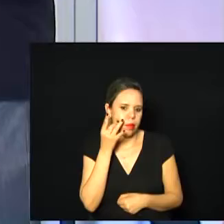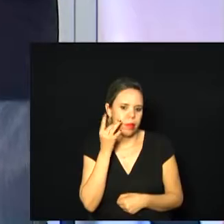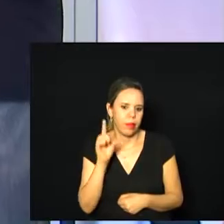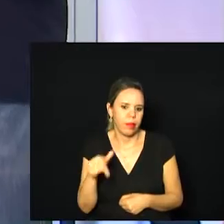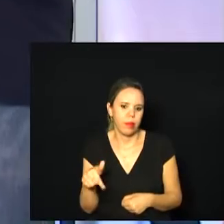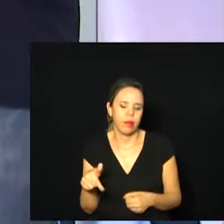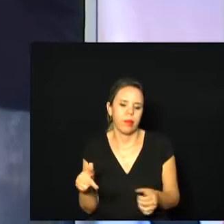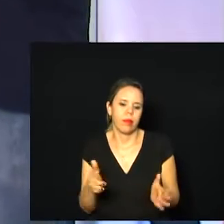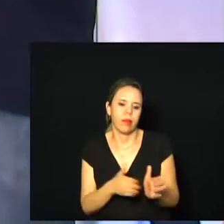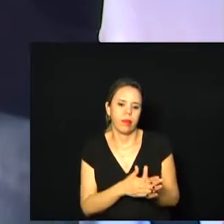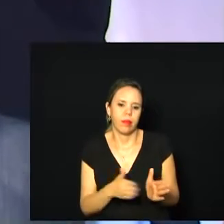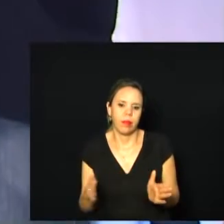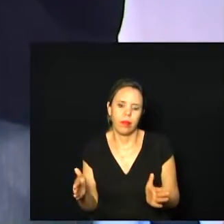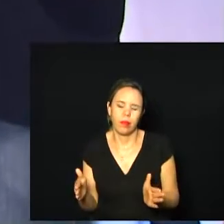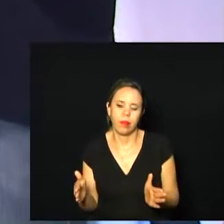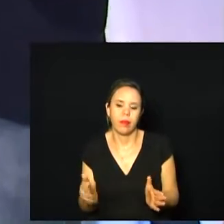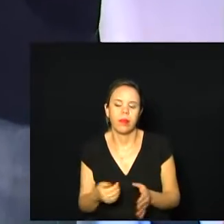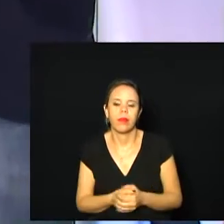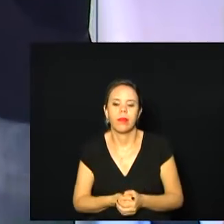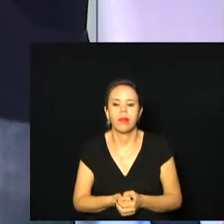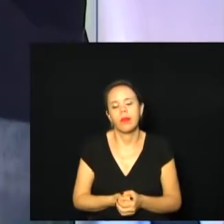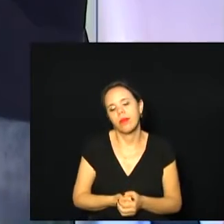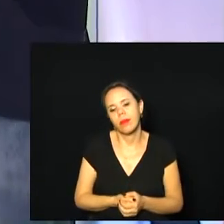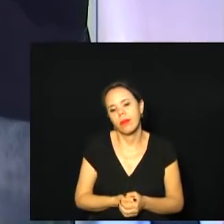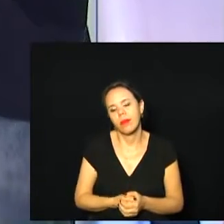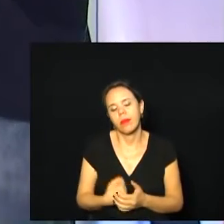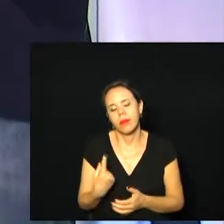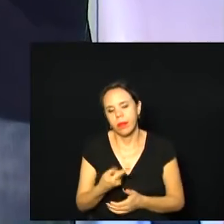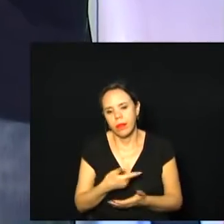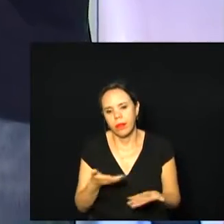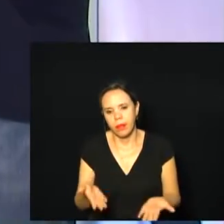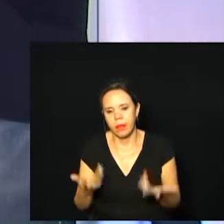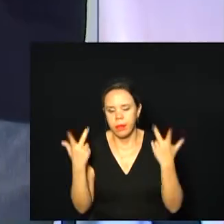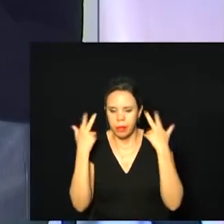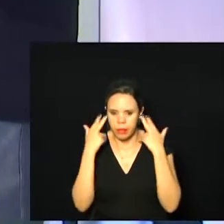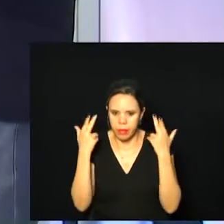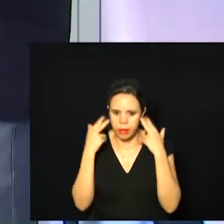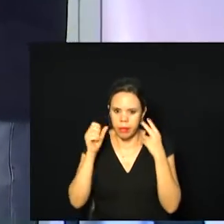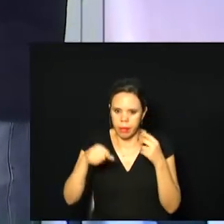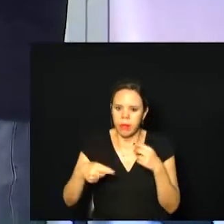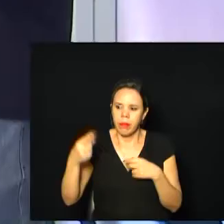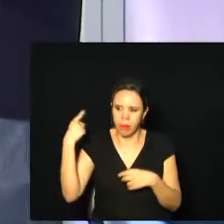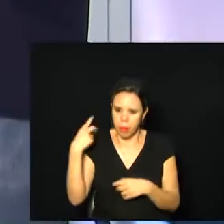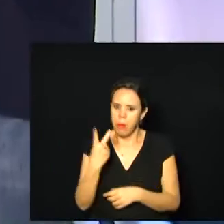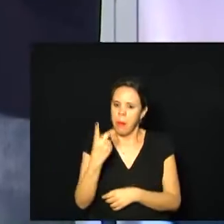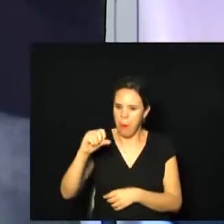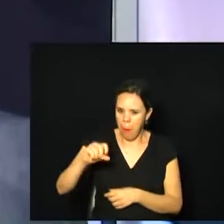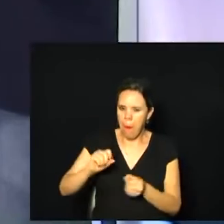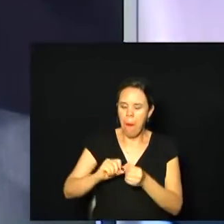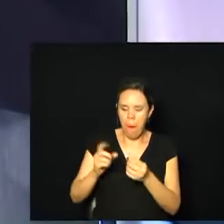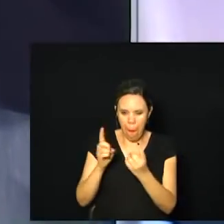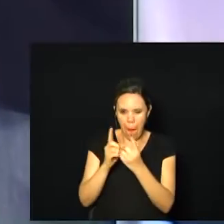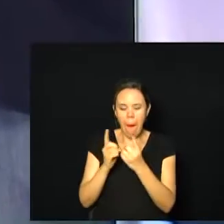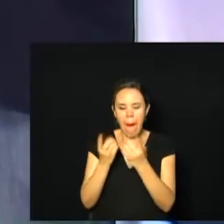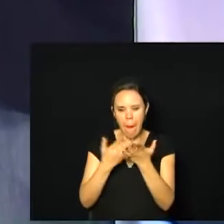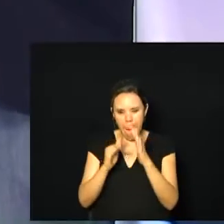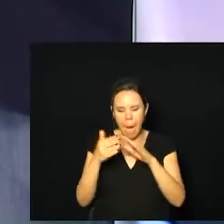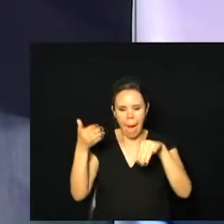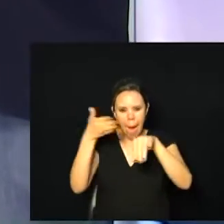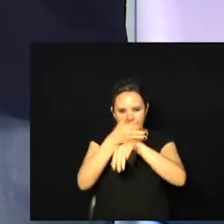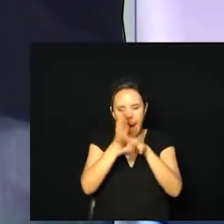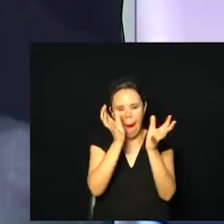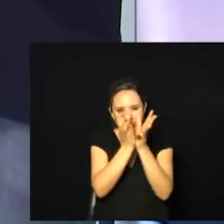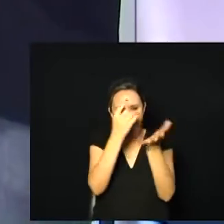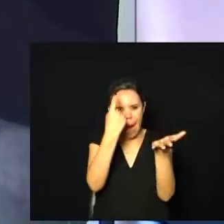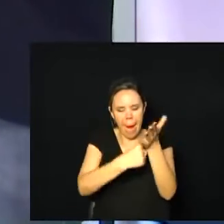após esse período da pandemia, mas nós normalmente em 2019 nós fazemos o atendimento de escola